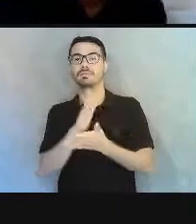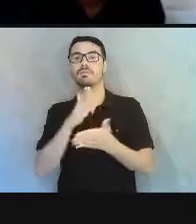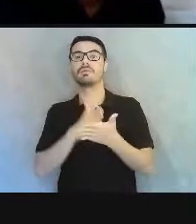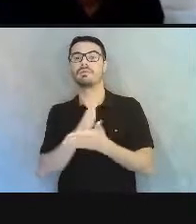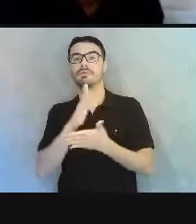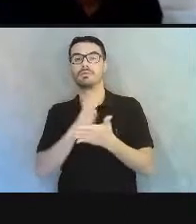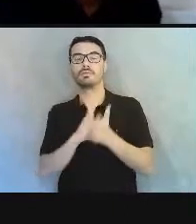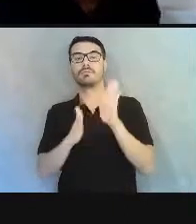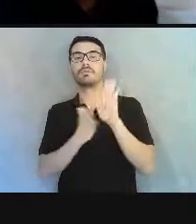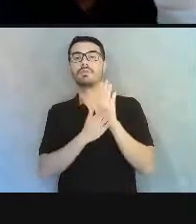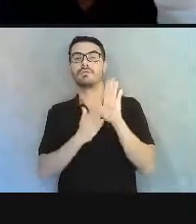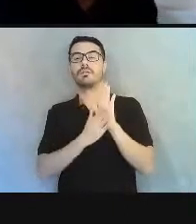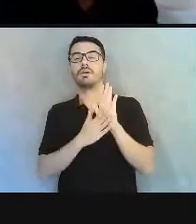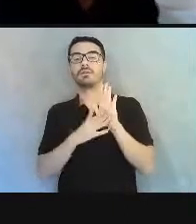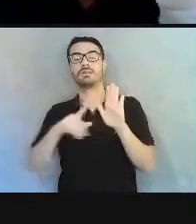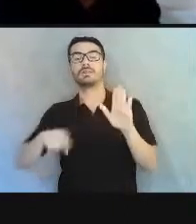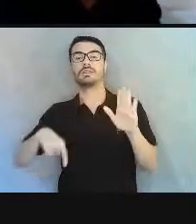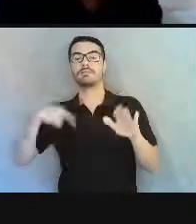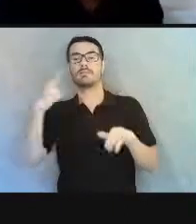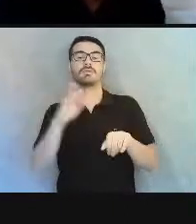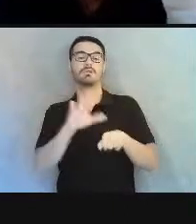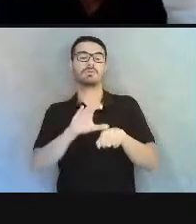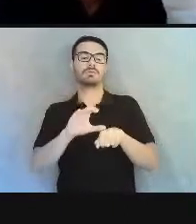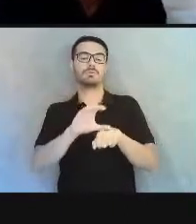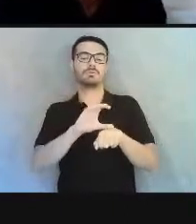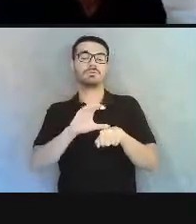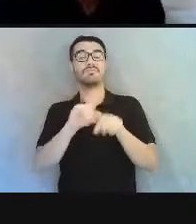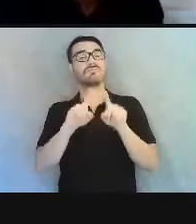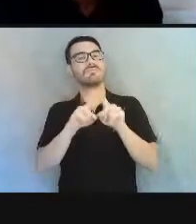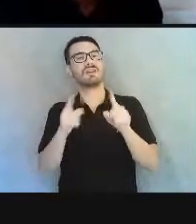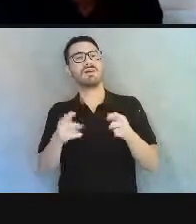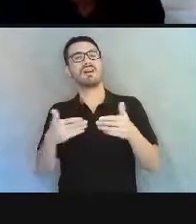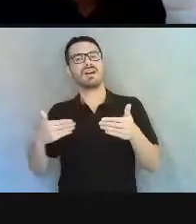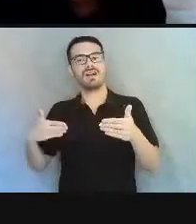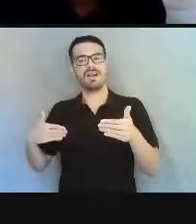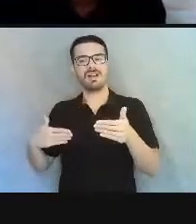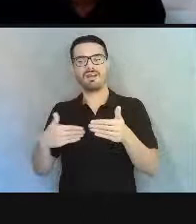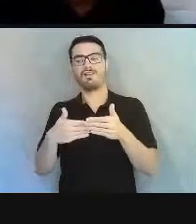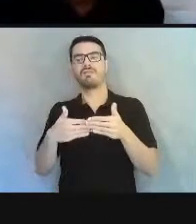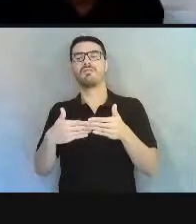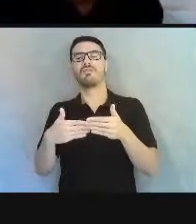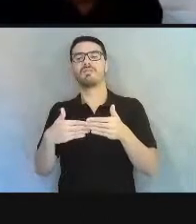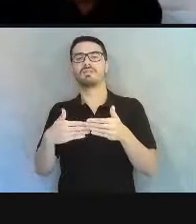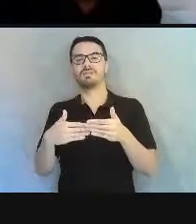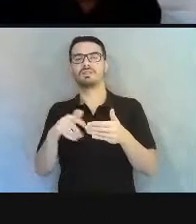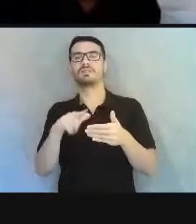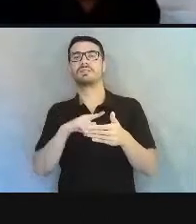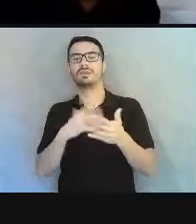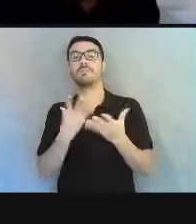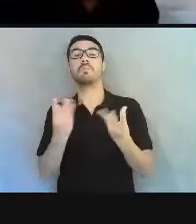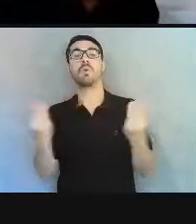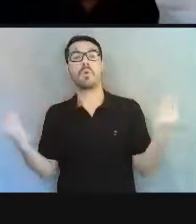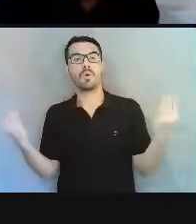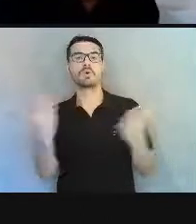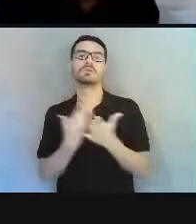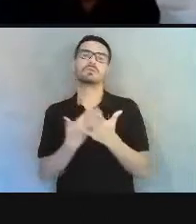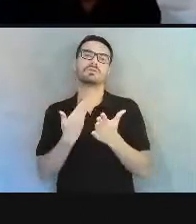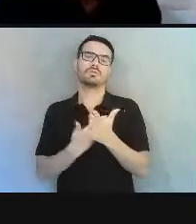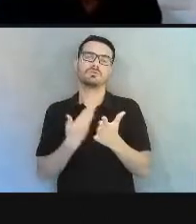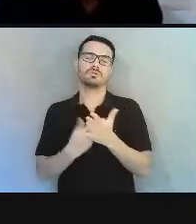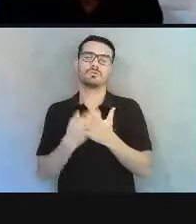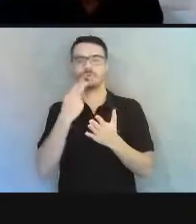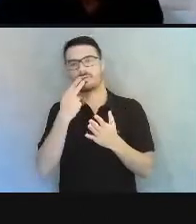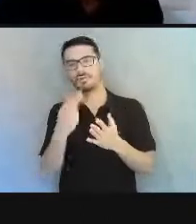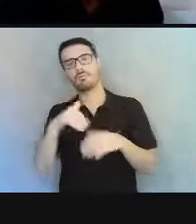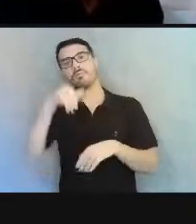Executivo após a Constituição. Todavia, recentemente, tem surgido muitos estudos que têm demonstrado aí uma atividade